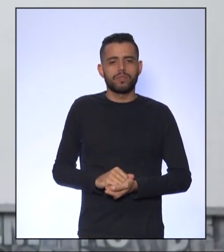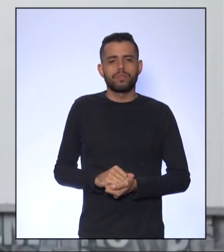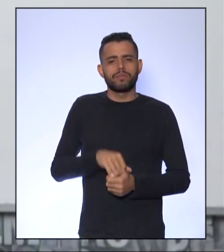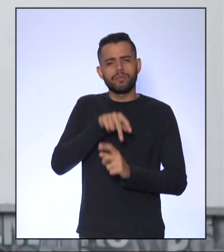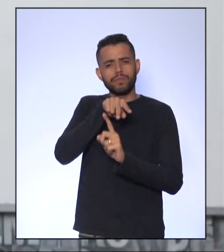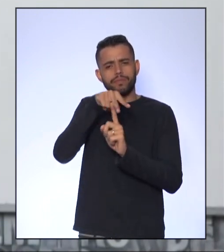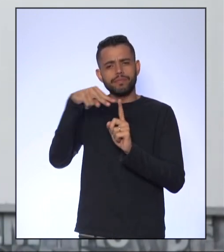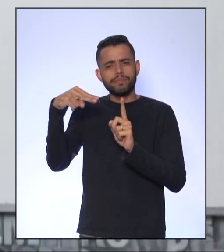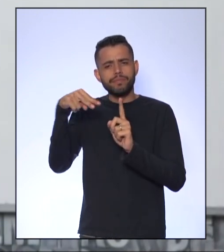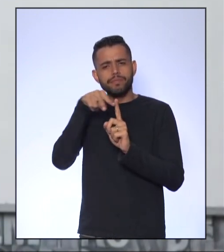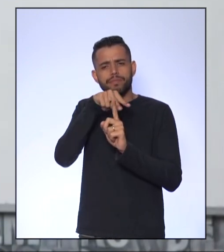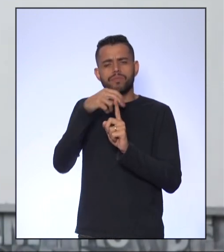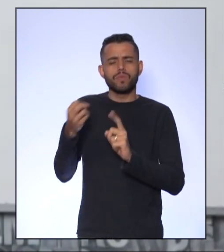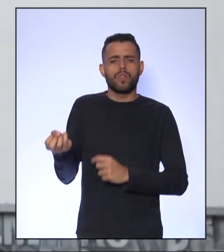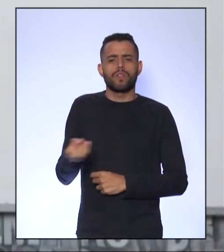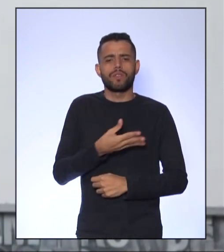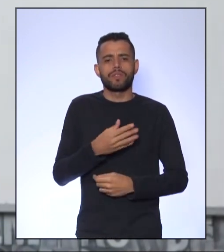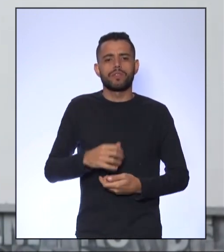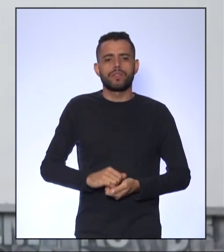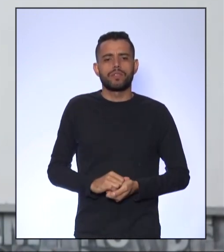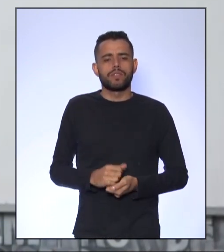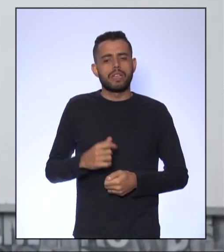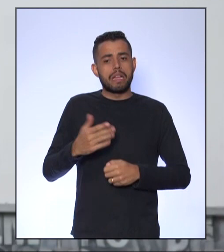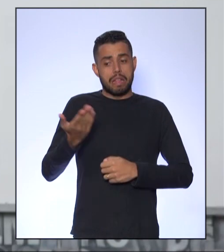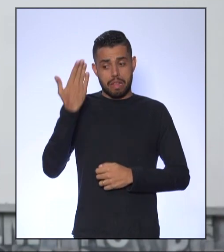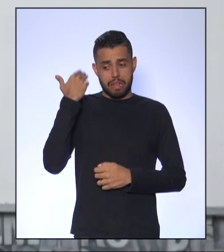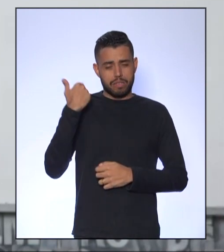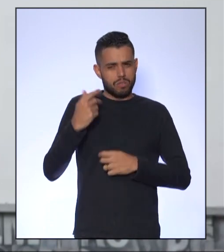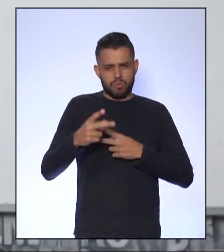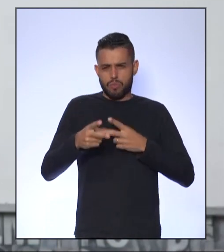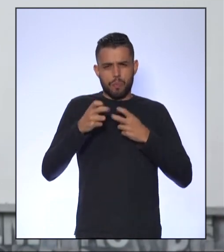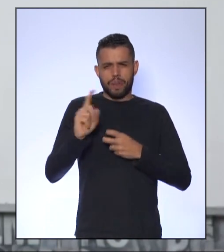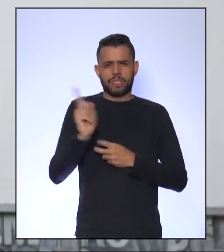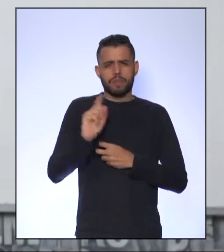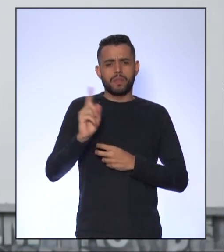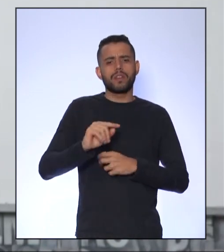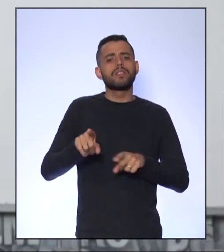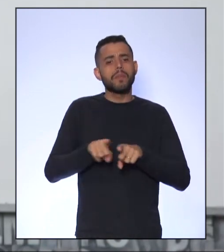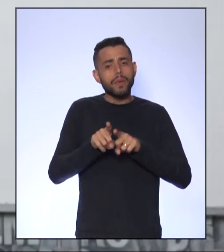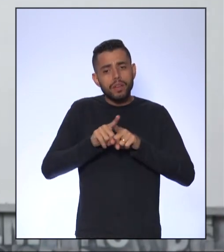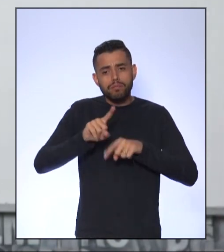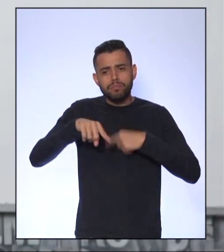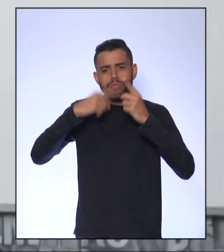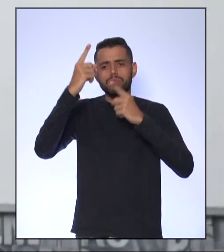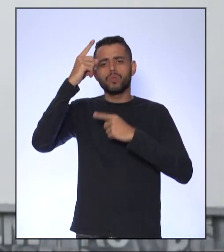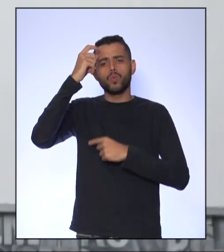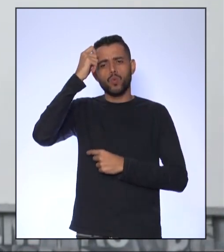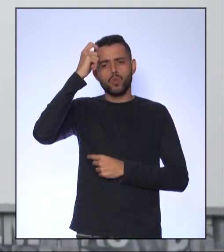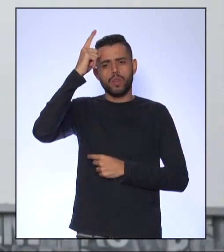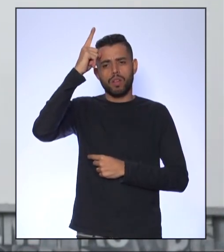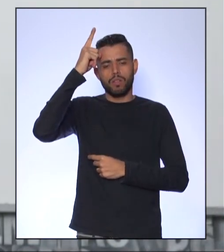e notar coisas que eu não percebia. E o renascimento cultural, como